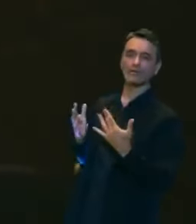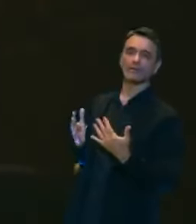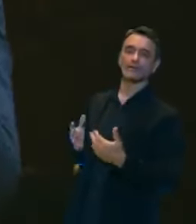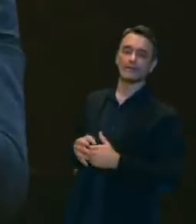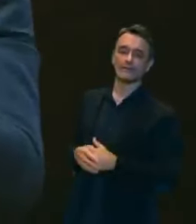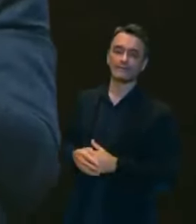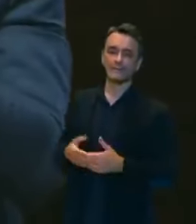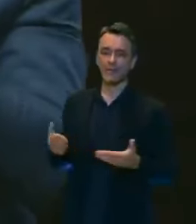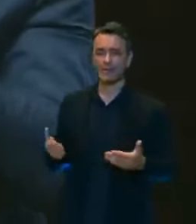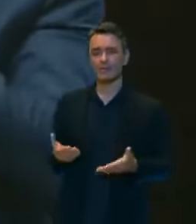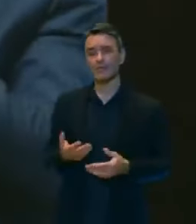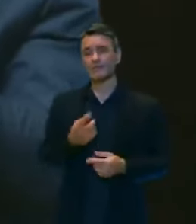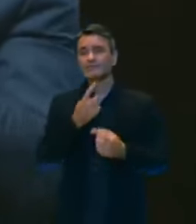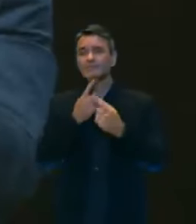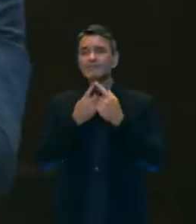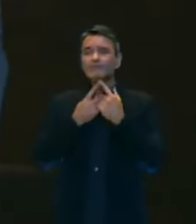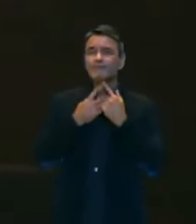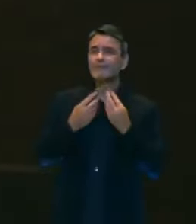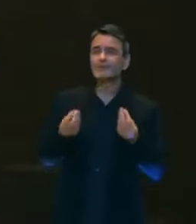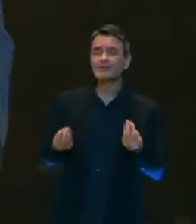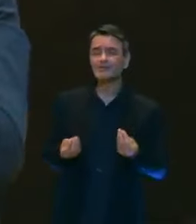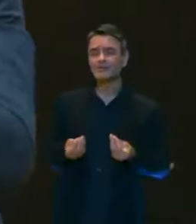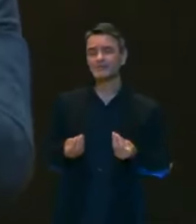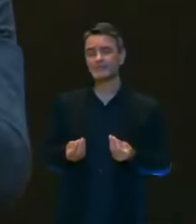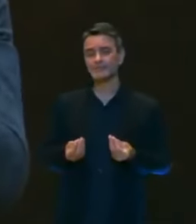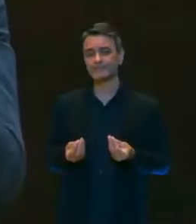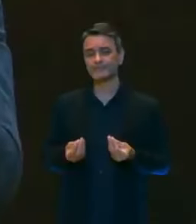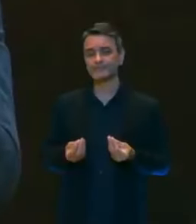E sabe, hoje o meu desejo aqui é que